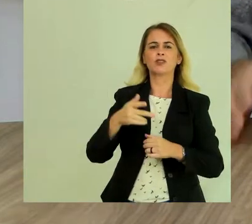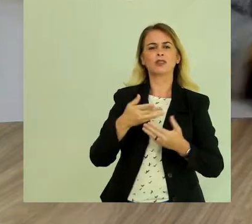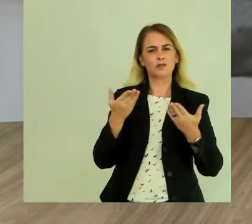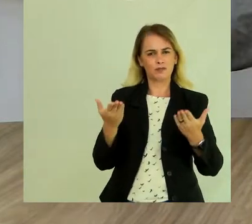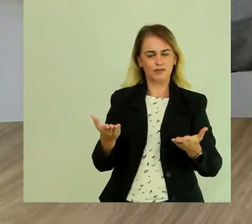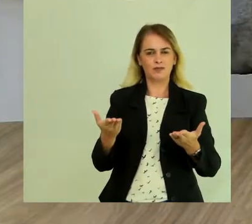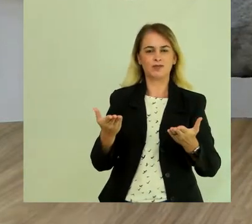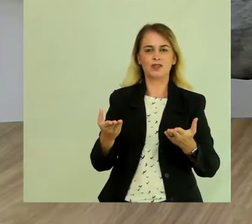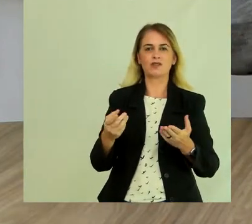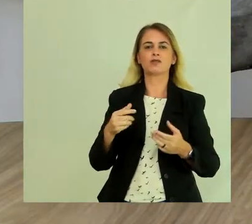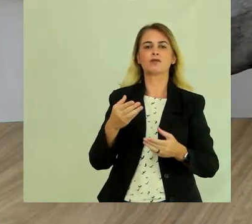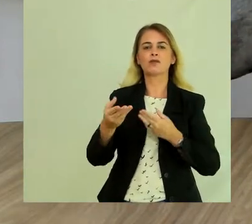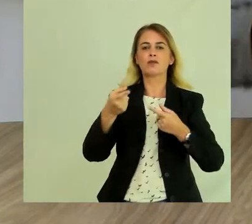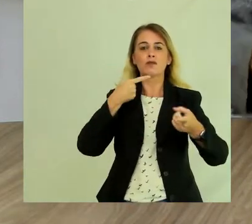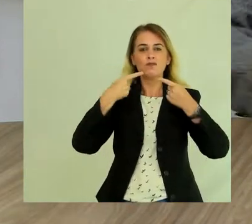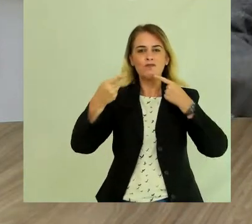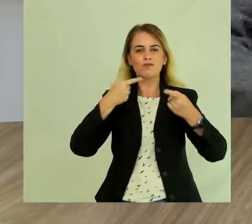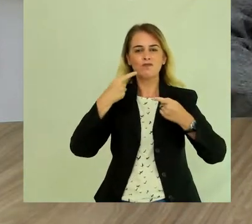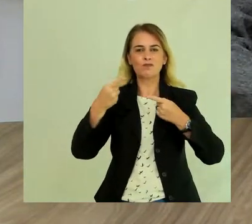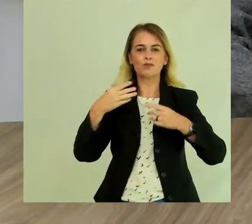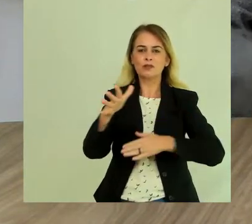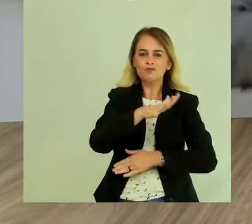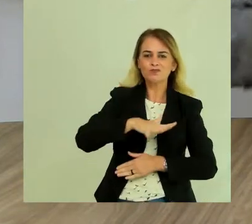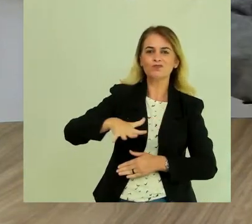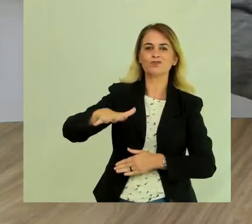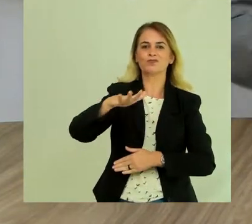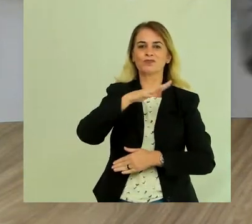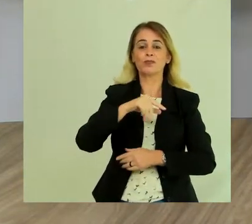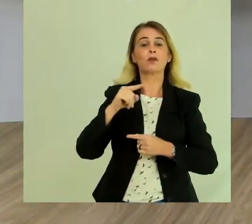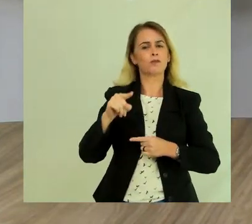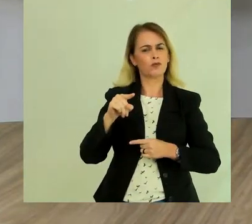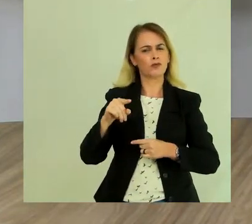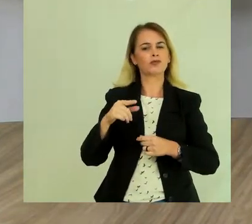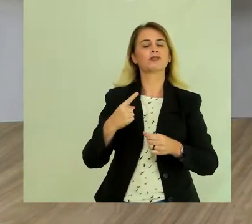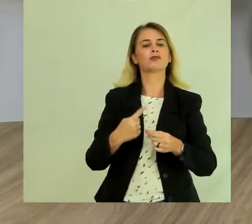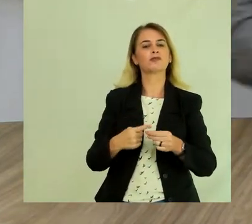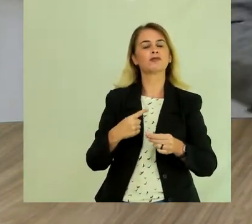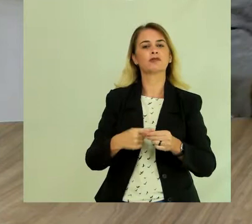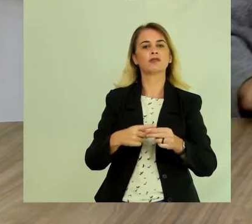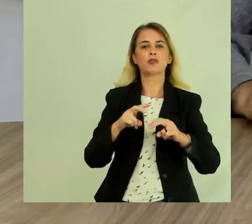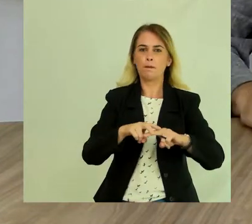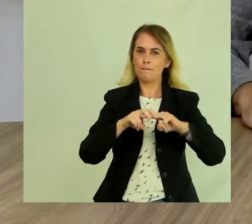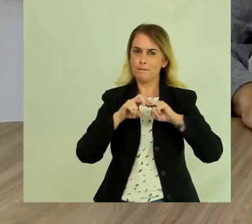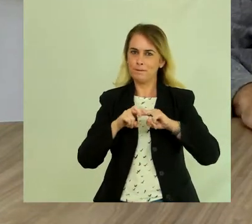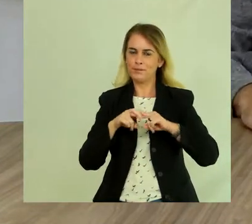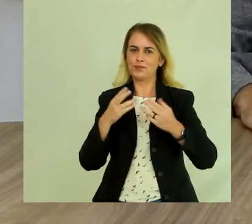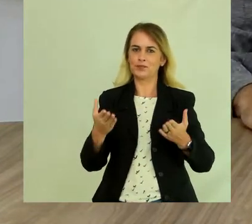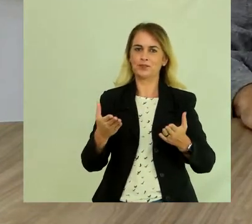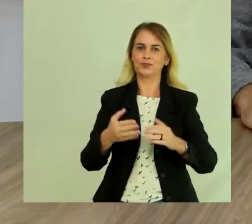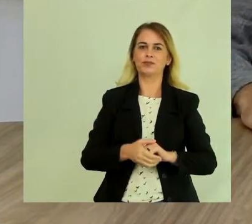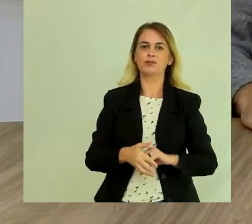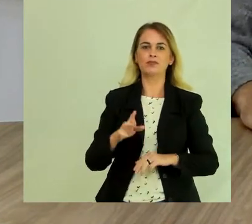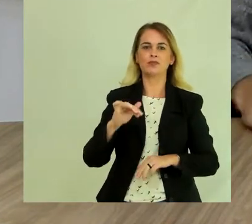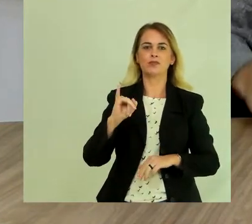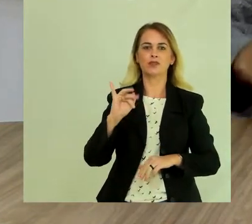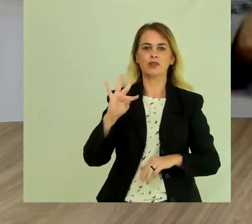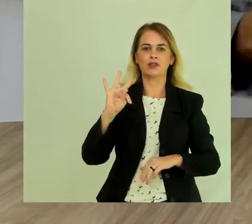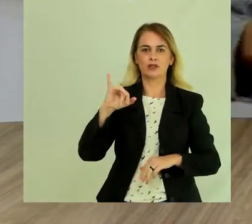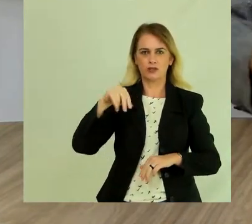discutido, tão importante para todas as áreas, e por isso nós convidamos a Ritinha, né? Que